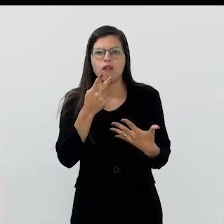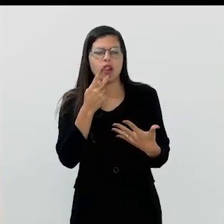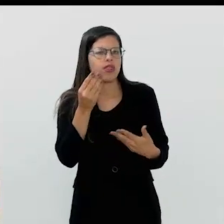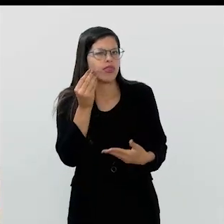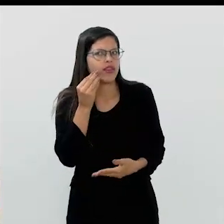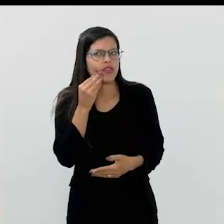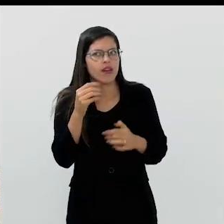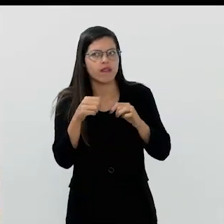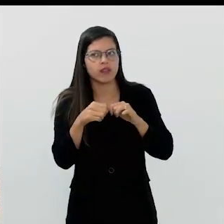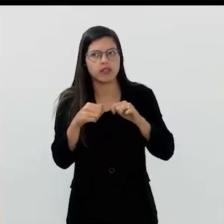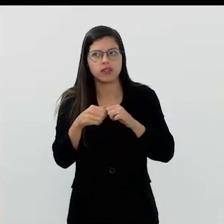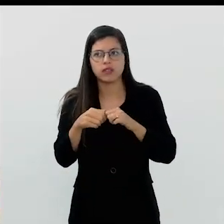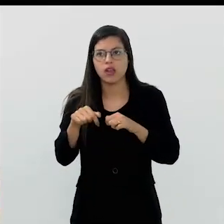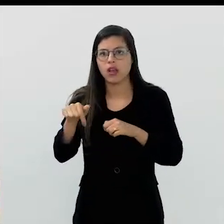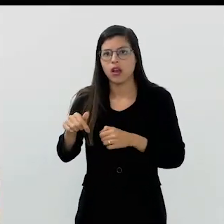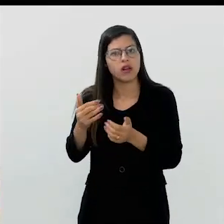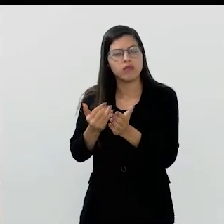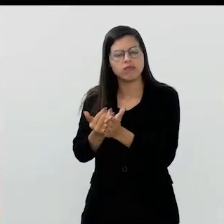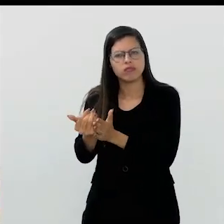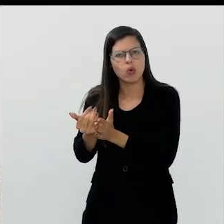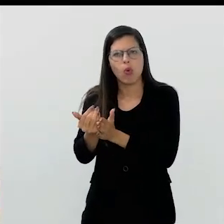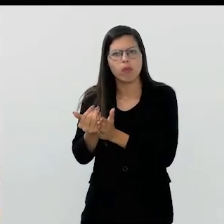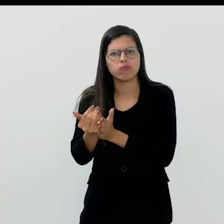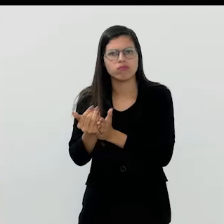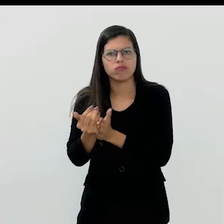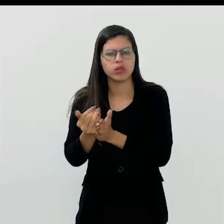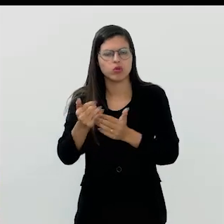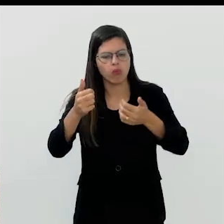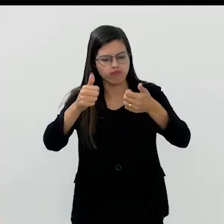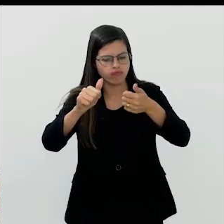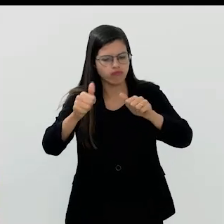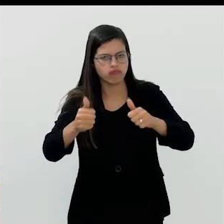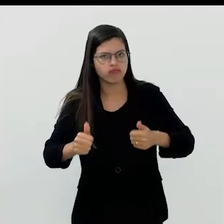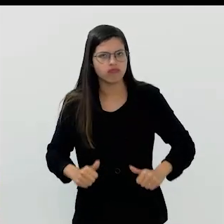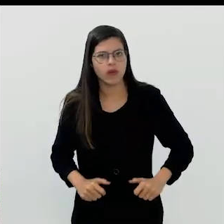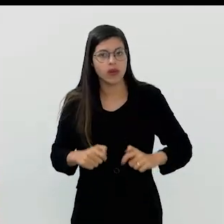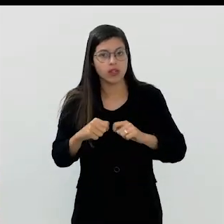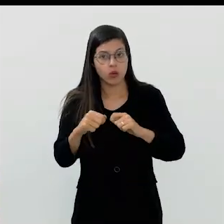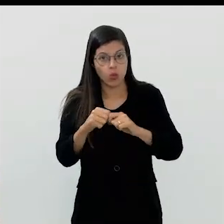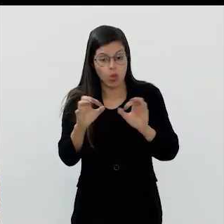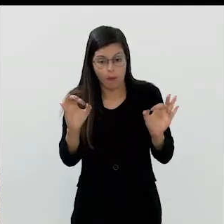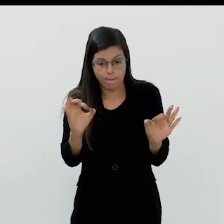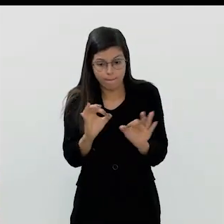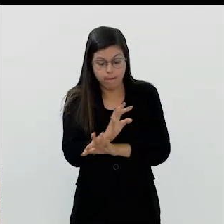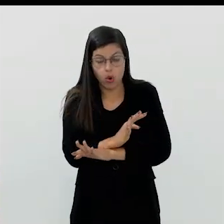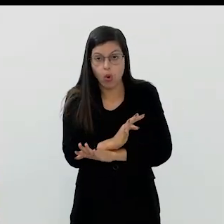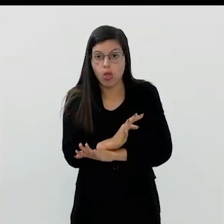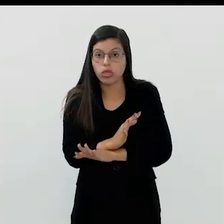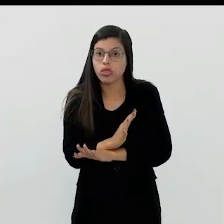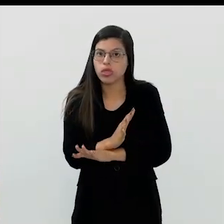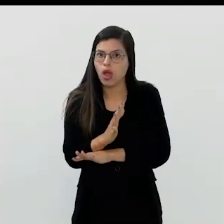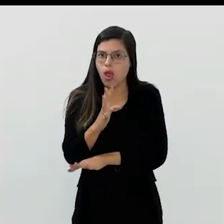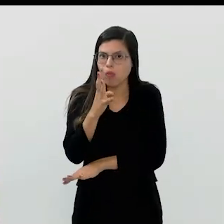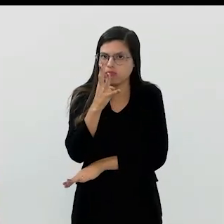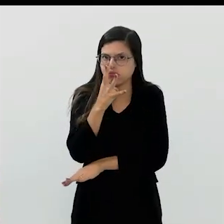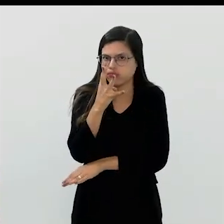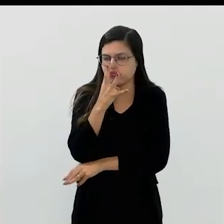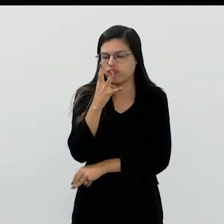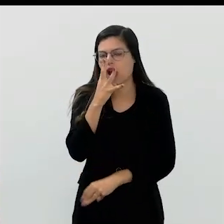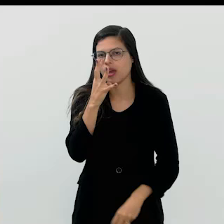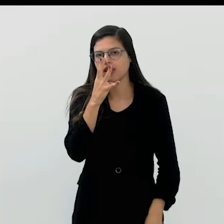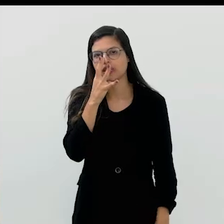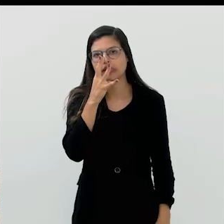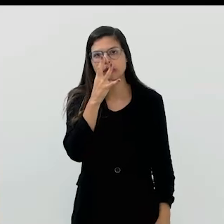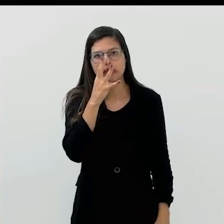fazer assim, tal. Já ele pegou e começou a fazer a peça, Cara, quando a peça ficou pronta, eu fiquei impressionado com